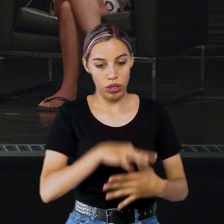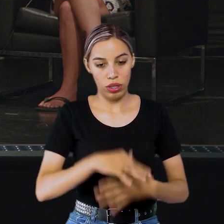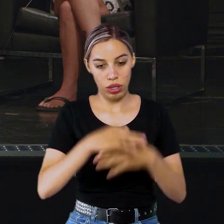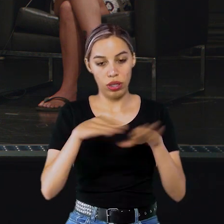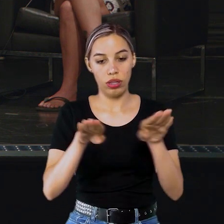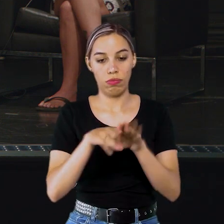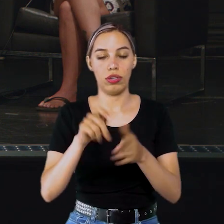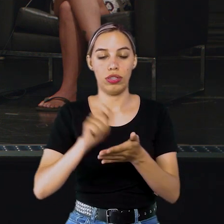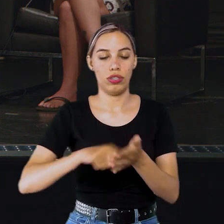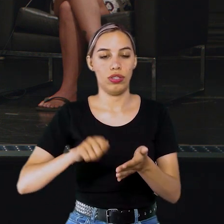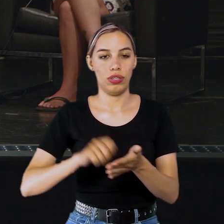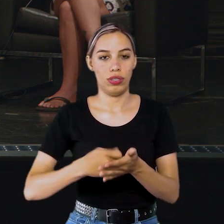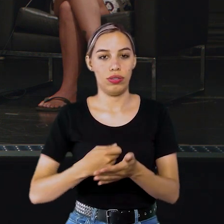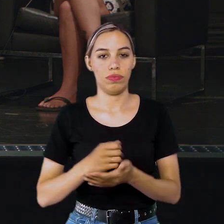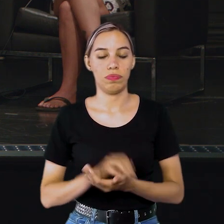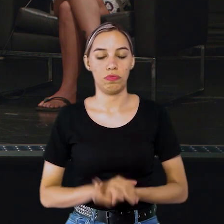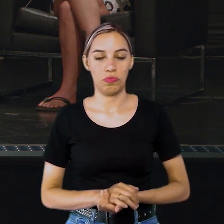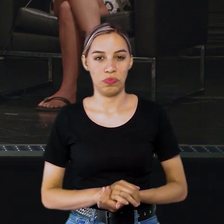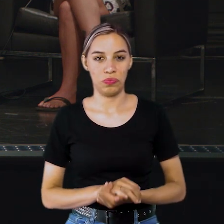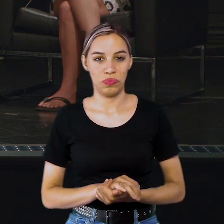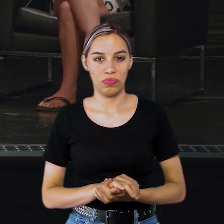escritor.